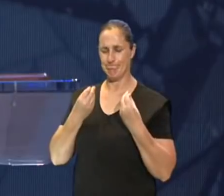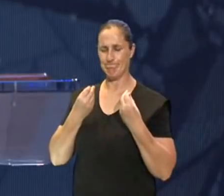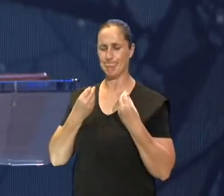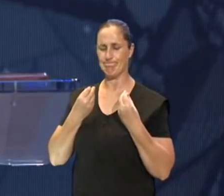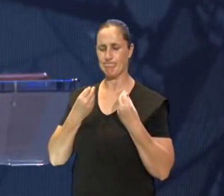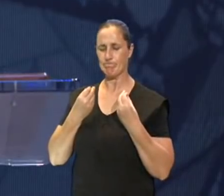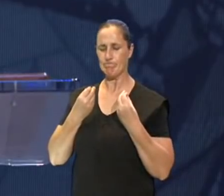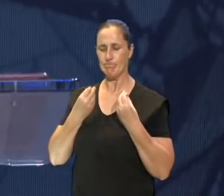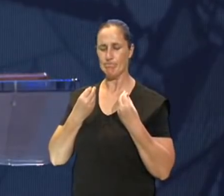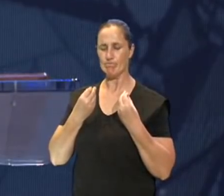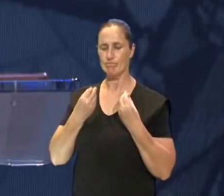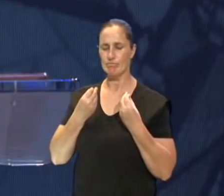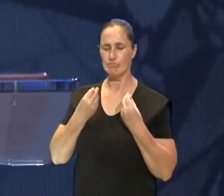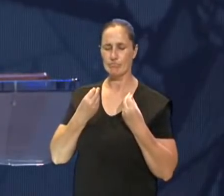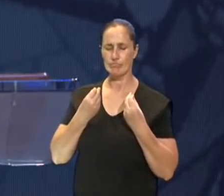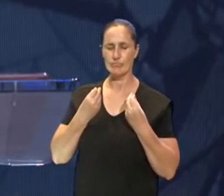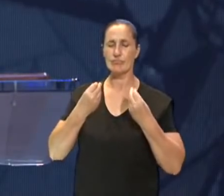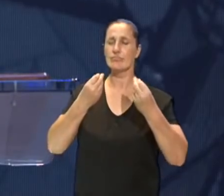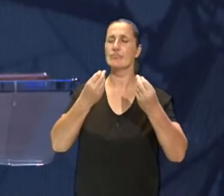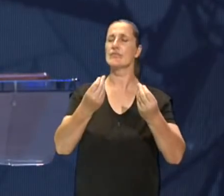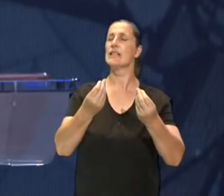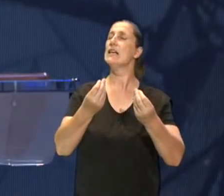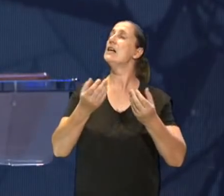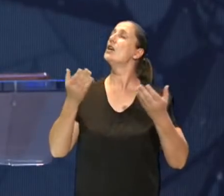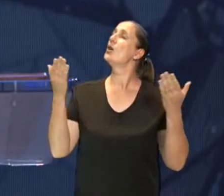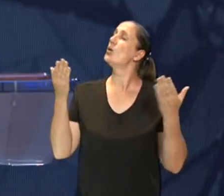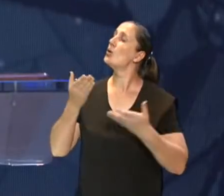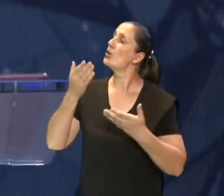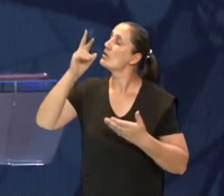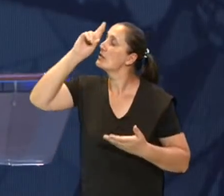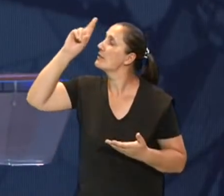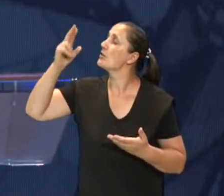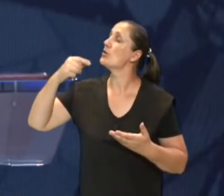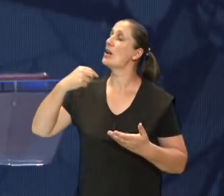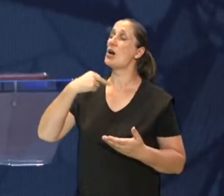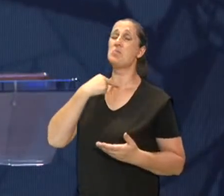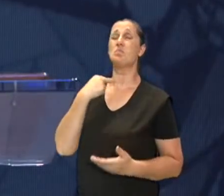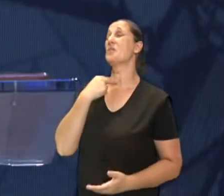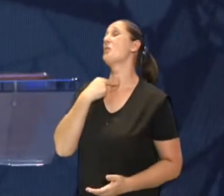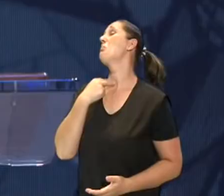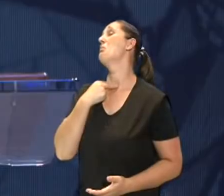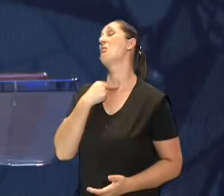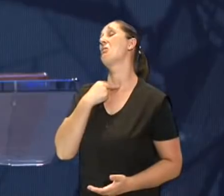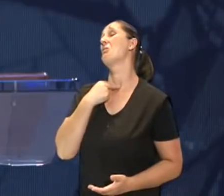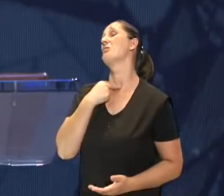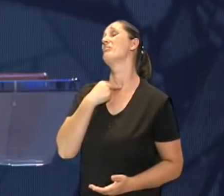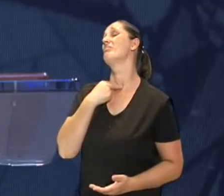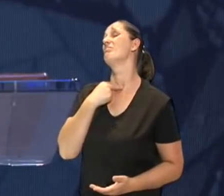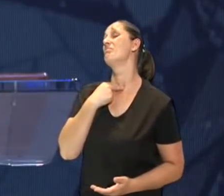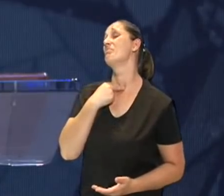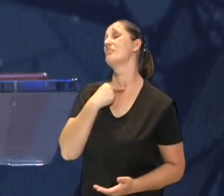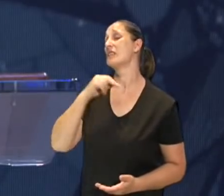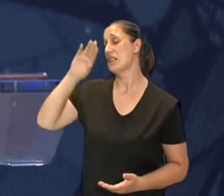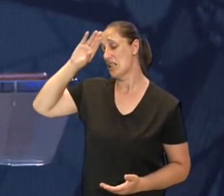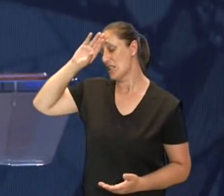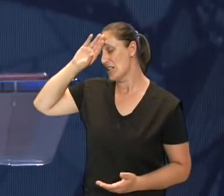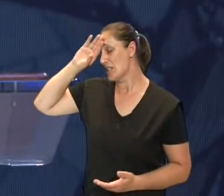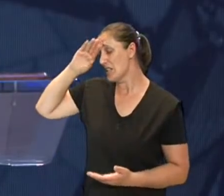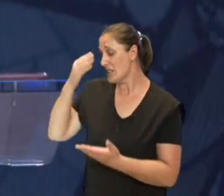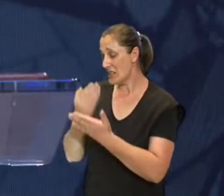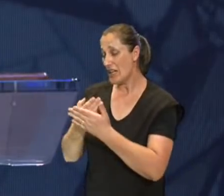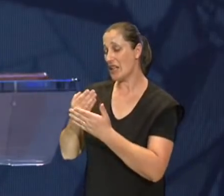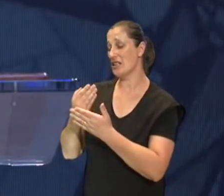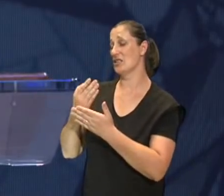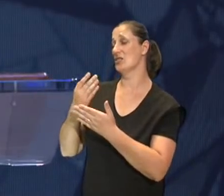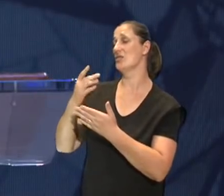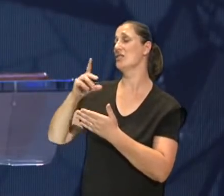acontecendo. Eu vim aqui, Senhor, como quem não pode, crendo naquele que é todo poderoso,